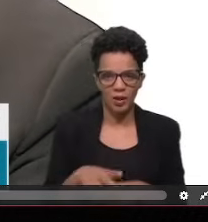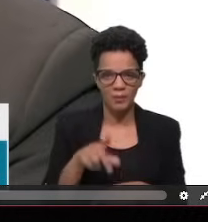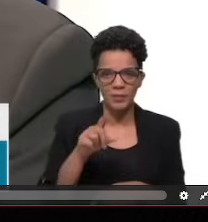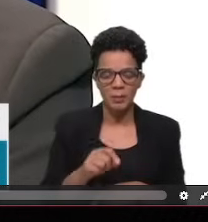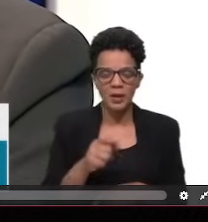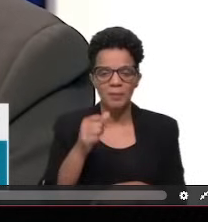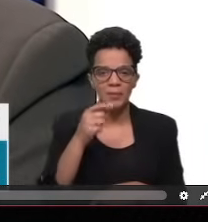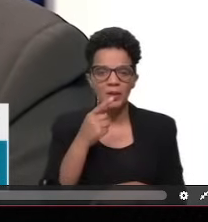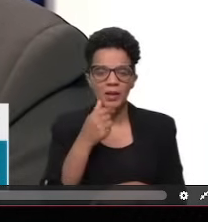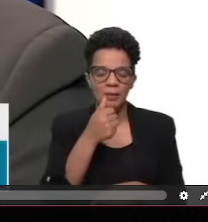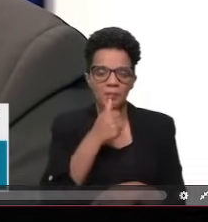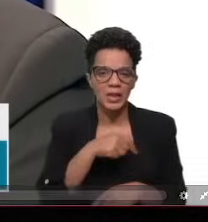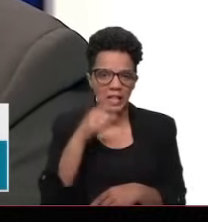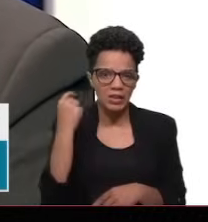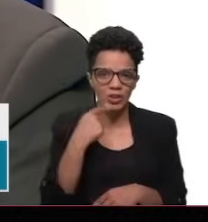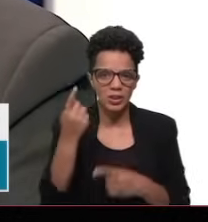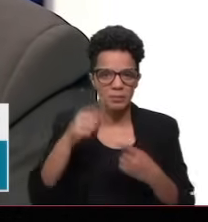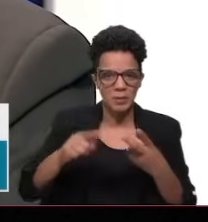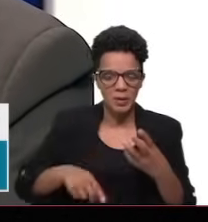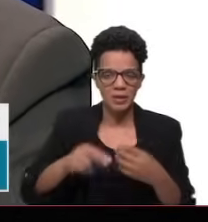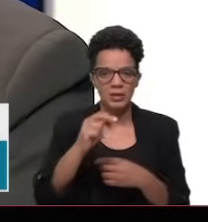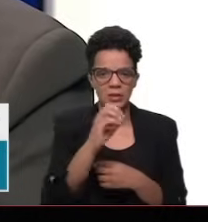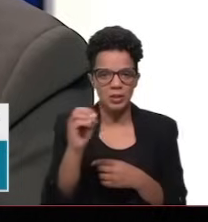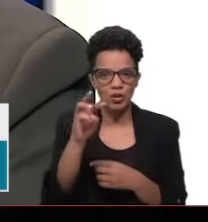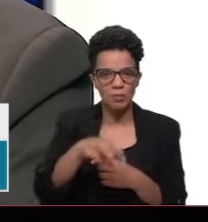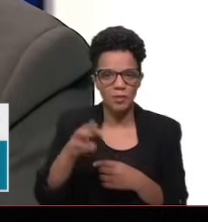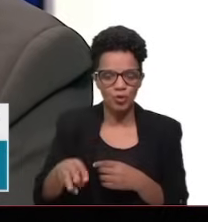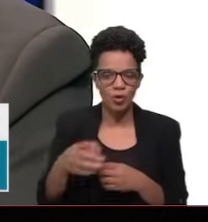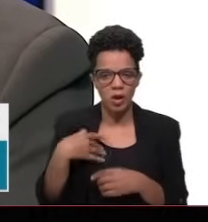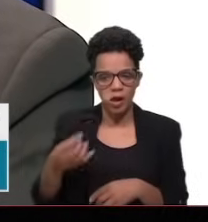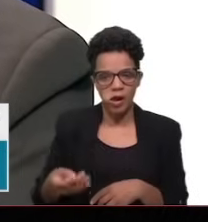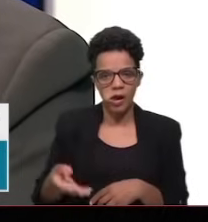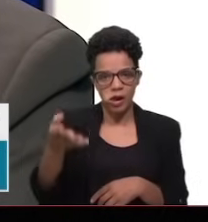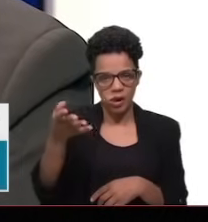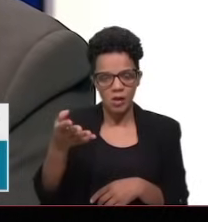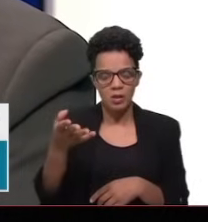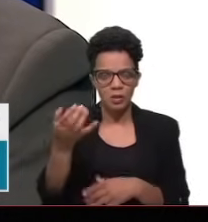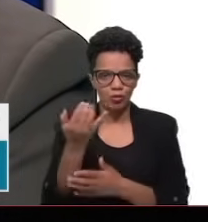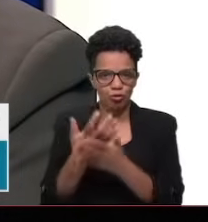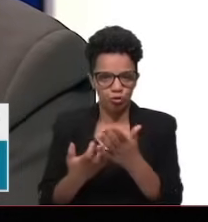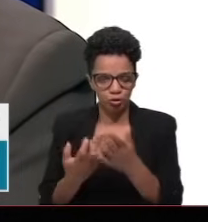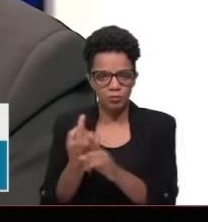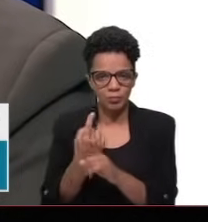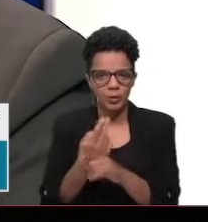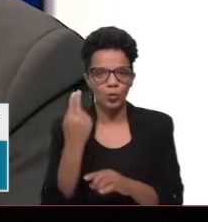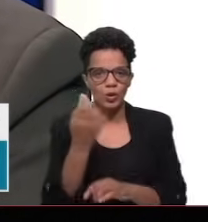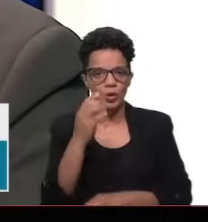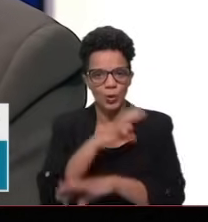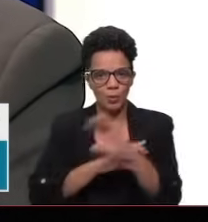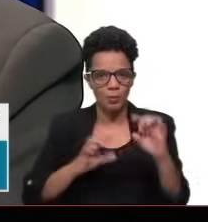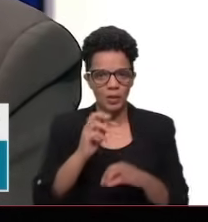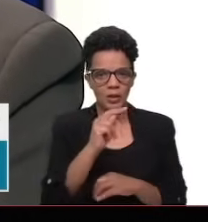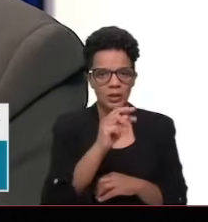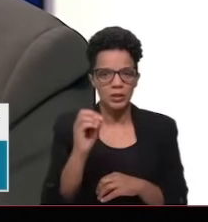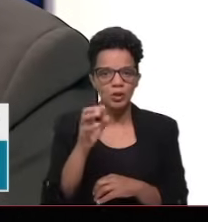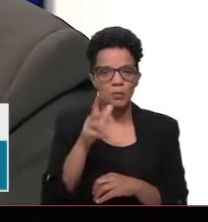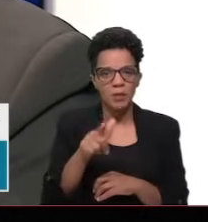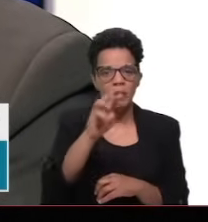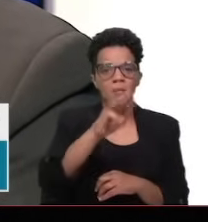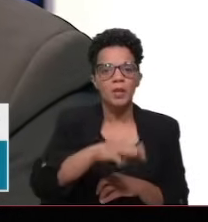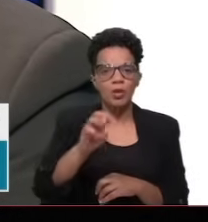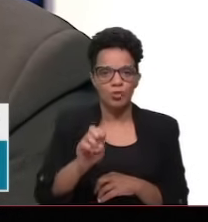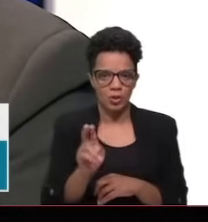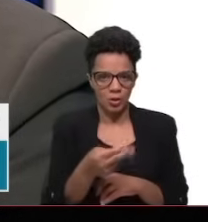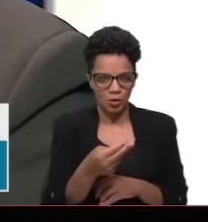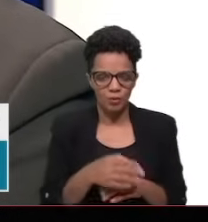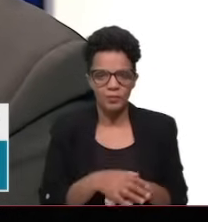Sousa real disse isso muitas vezes não é que nós temos 300 milhões de bordas fiscais a aos comas fósseis na União Europeia foram 300.000 milhões de euros